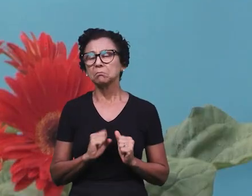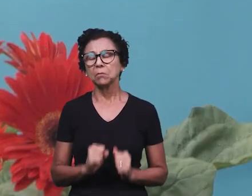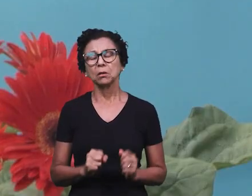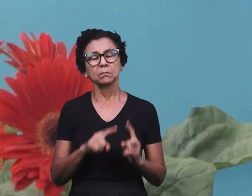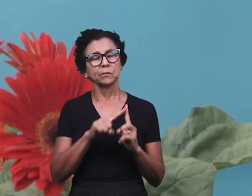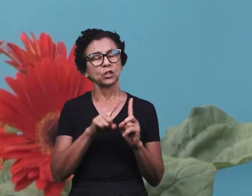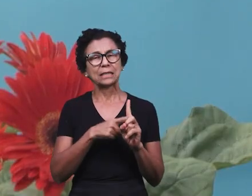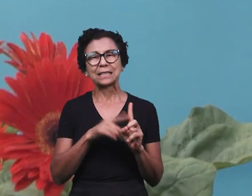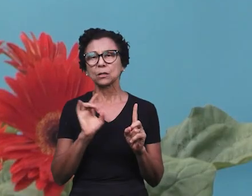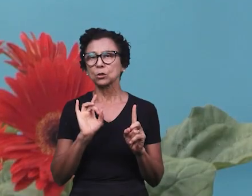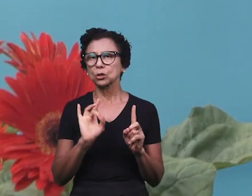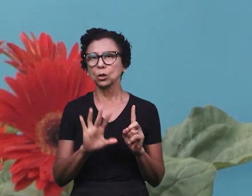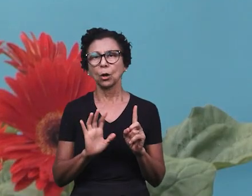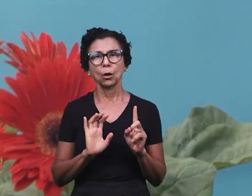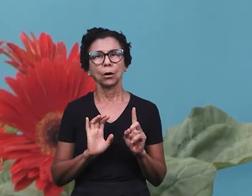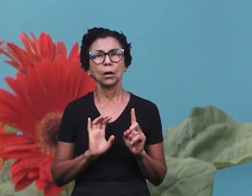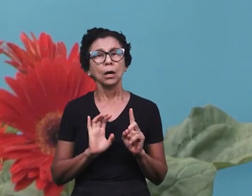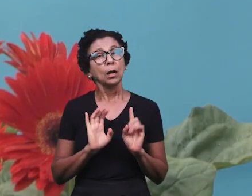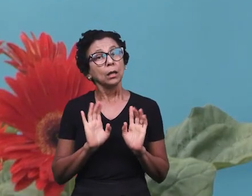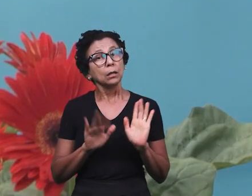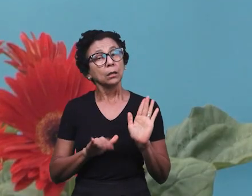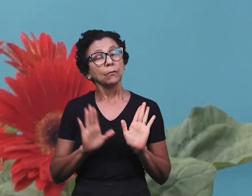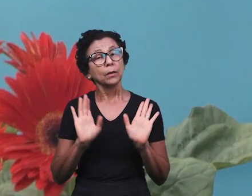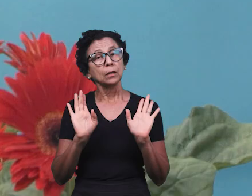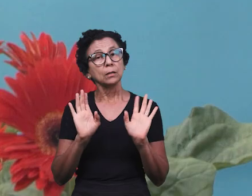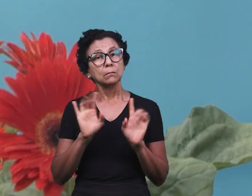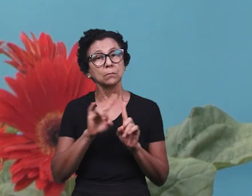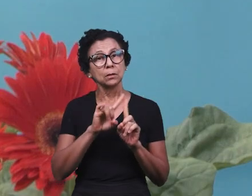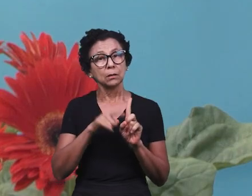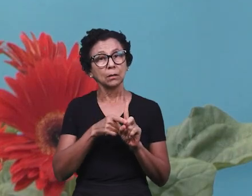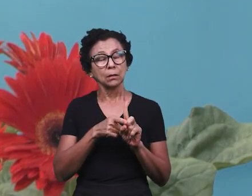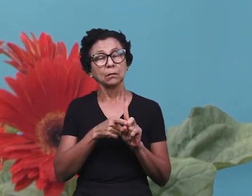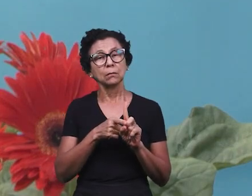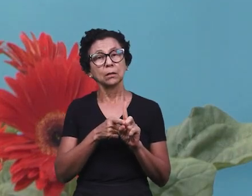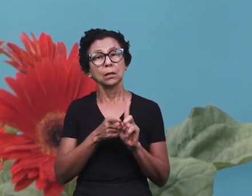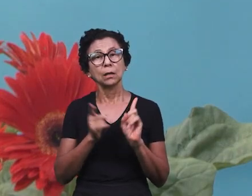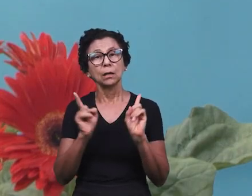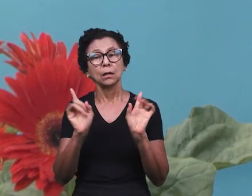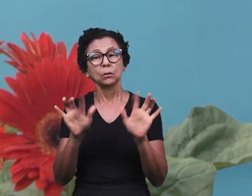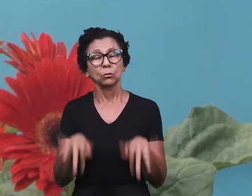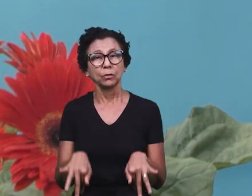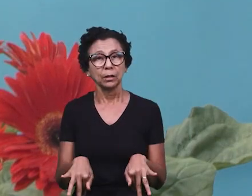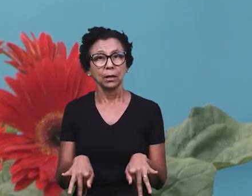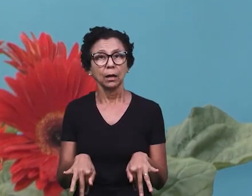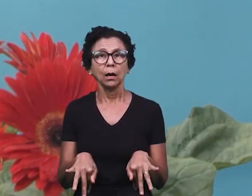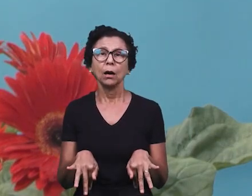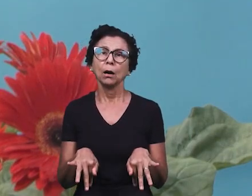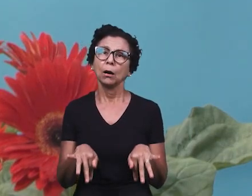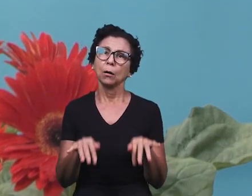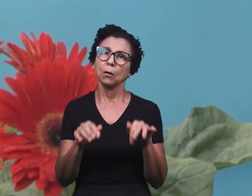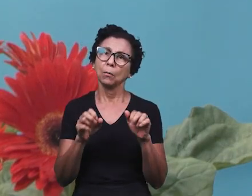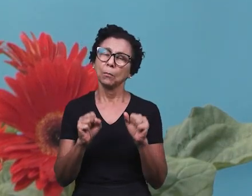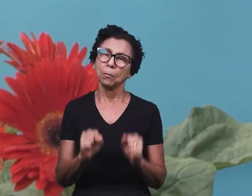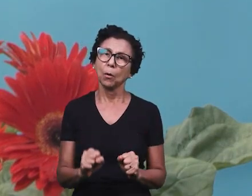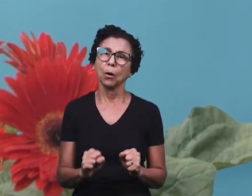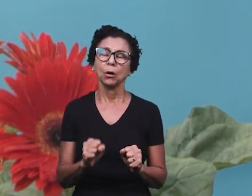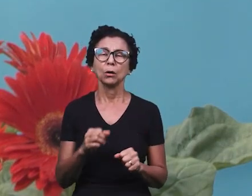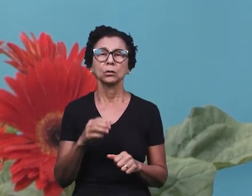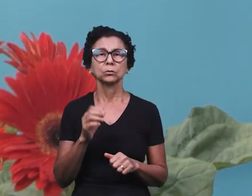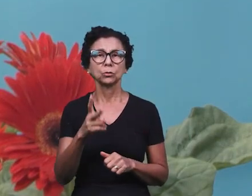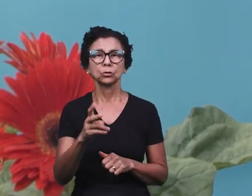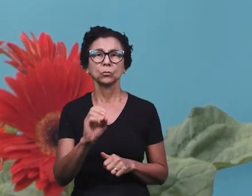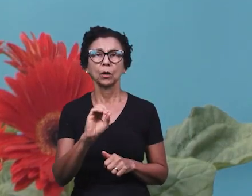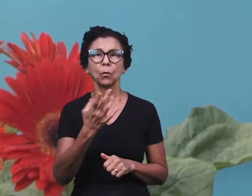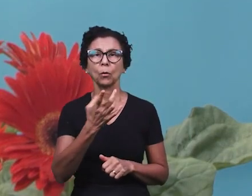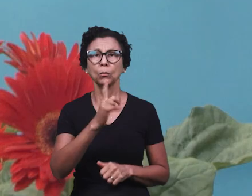pode ser que com o findar da gestação a paciente retorne para seu estado anterior ou não. E